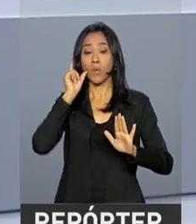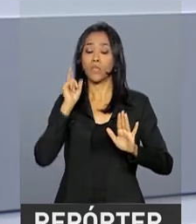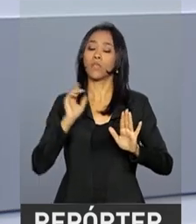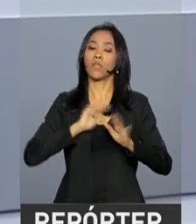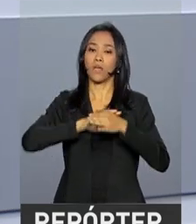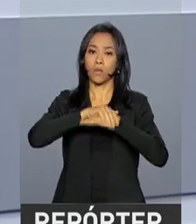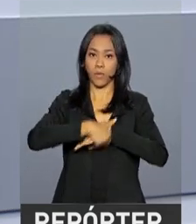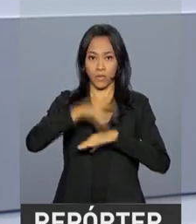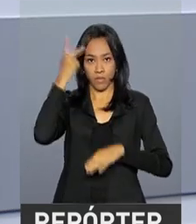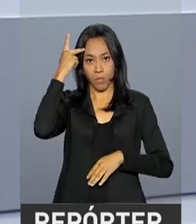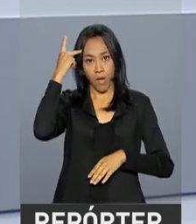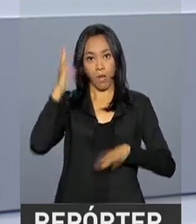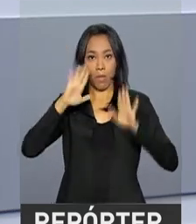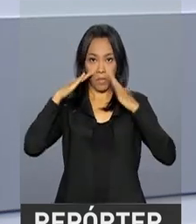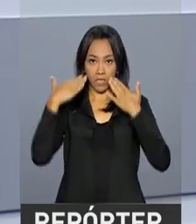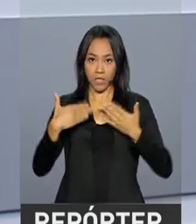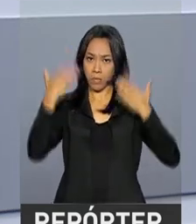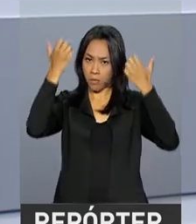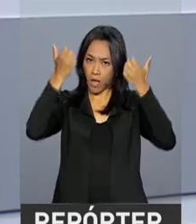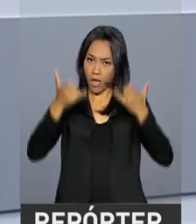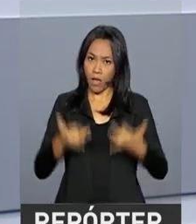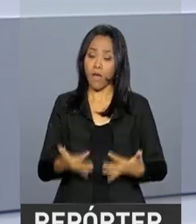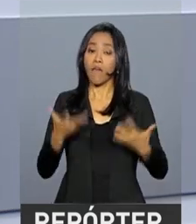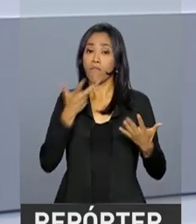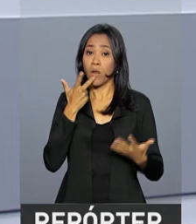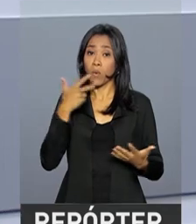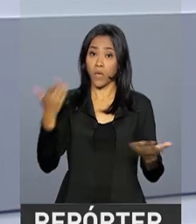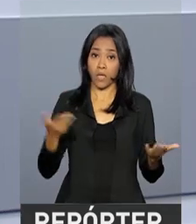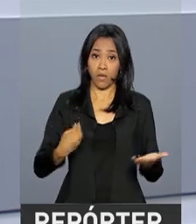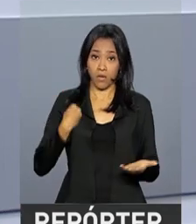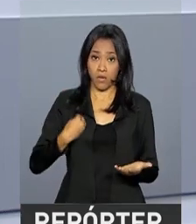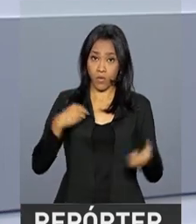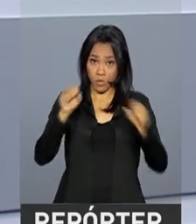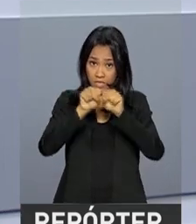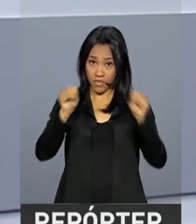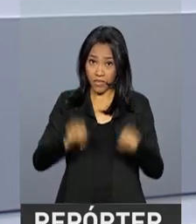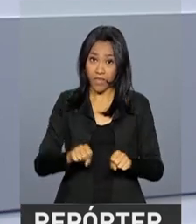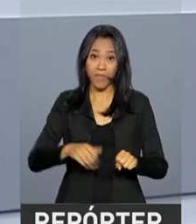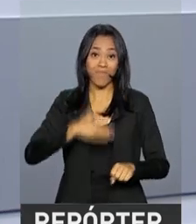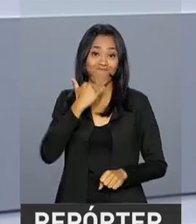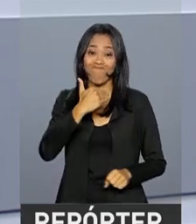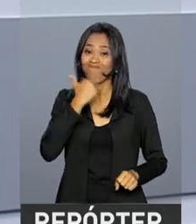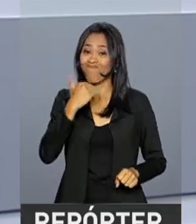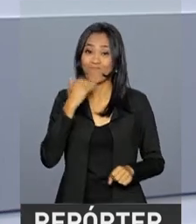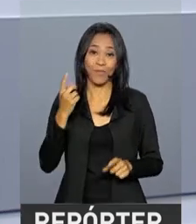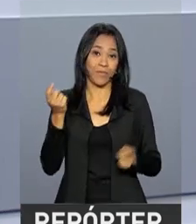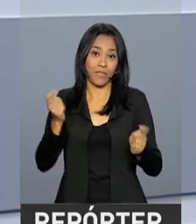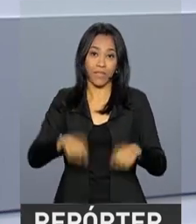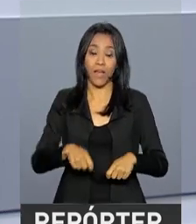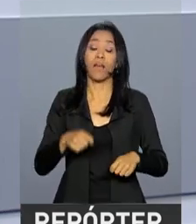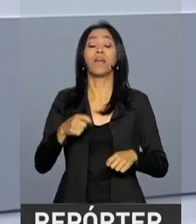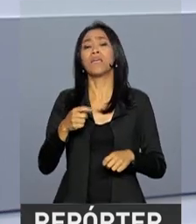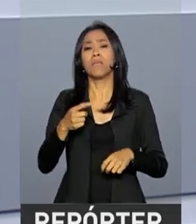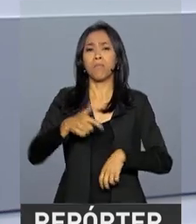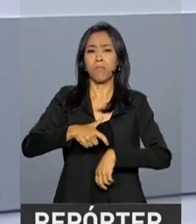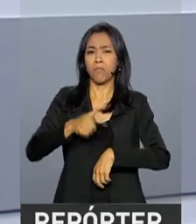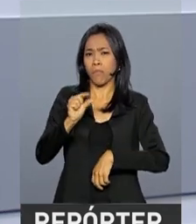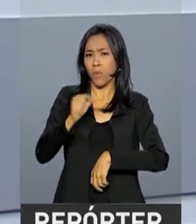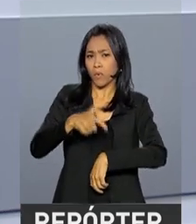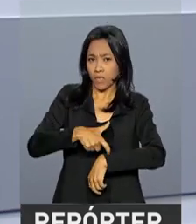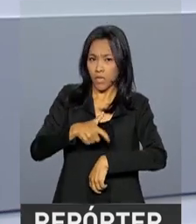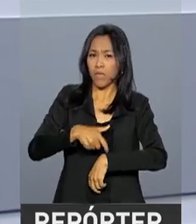São Paulo, o ministro reforçou que o atual sistema é insustentável e, sem mudança, todo o orçamento em pouco tempo